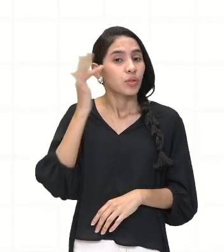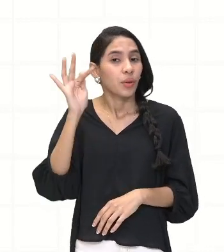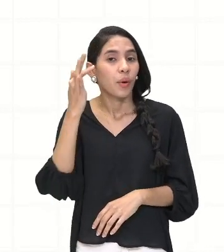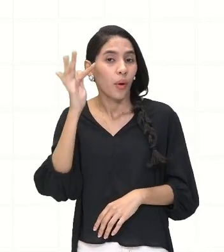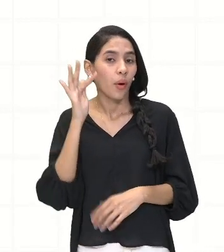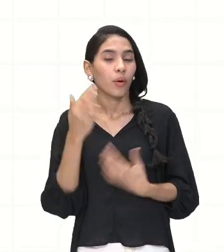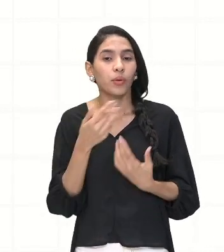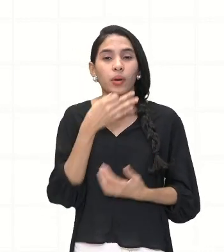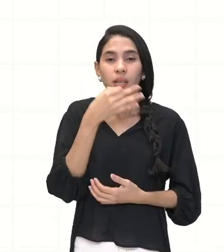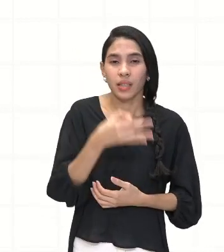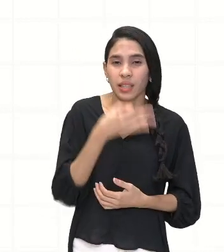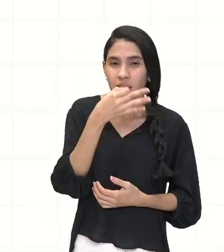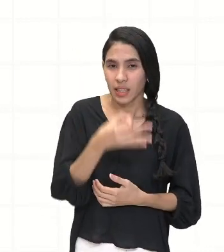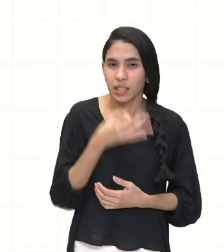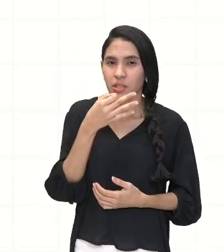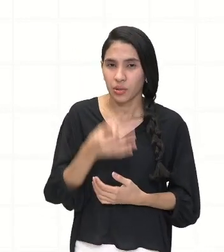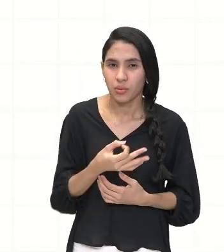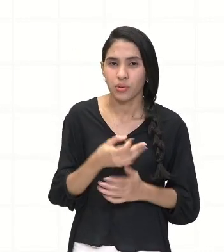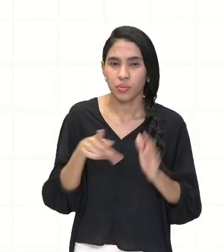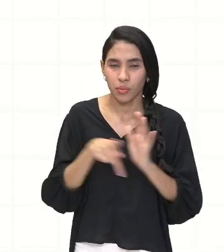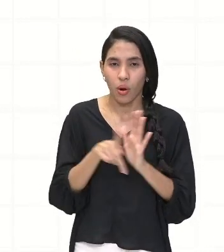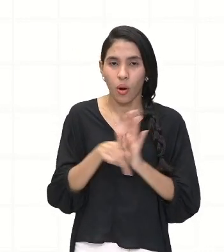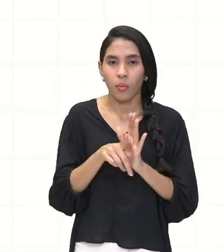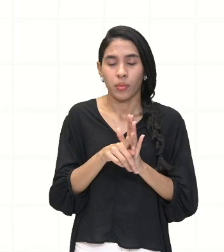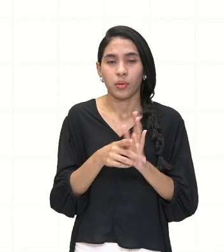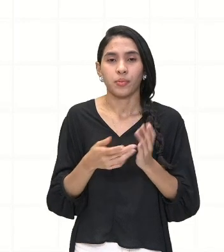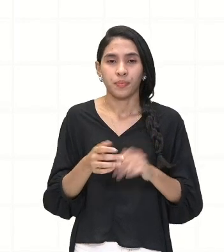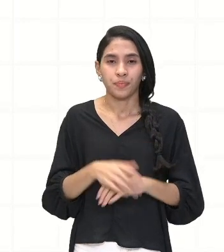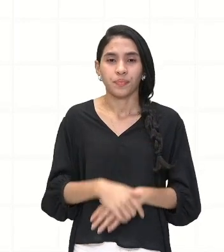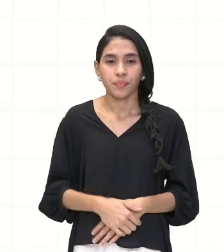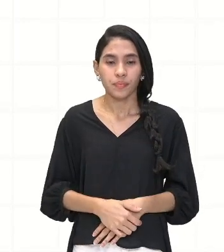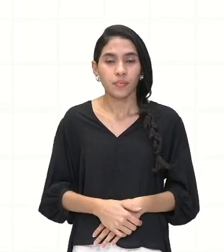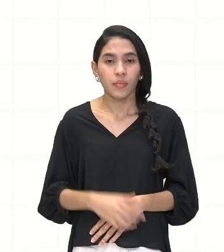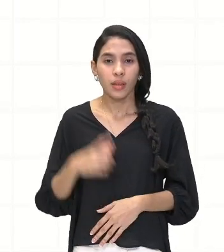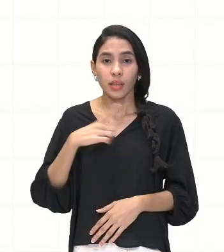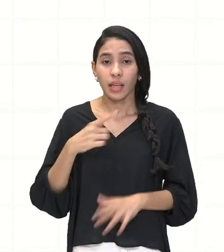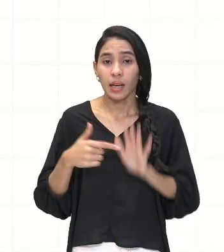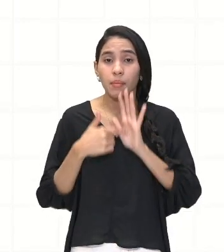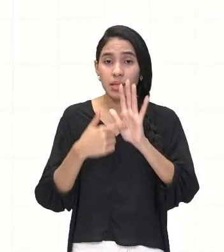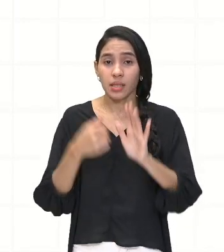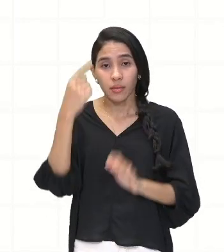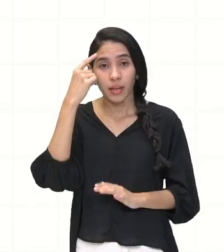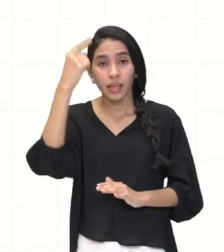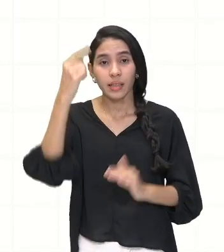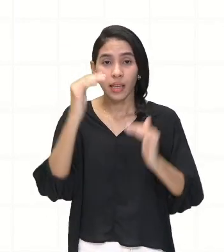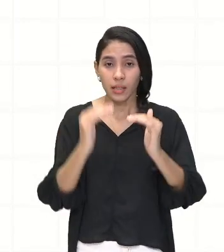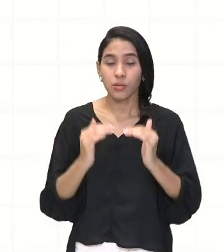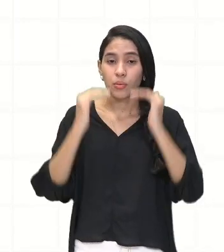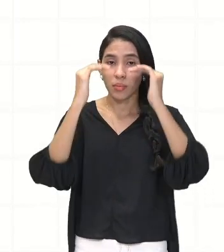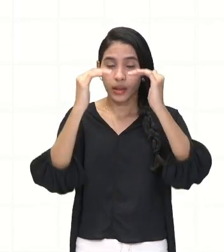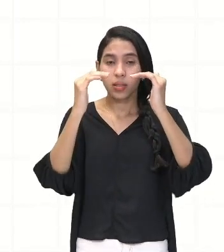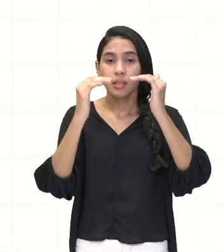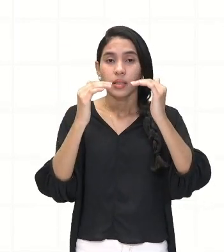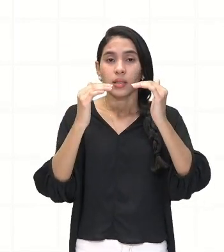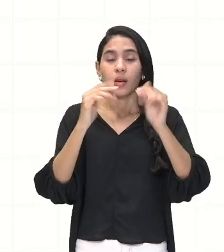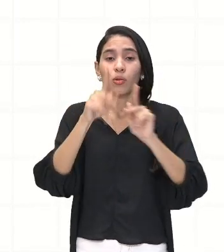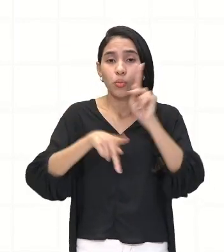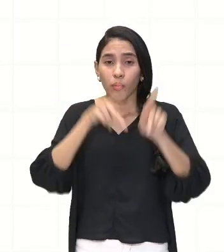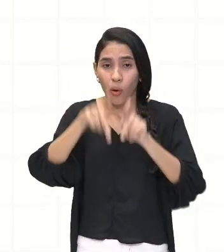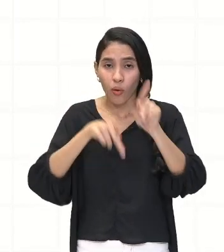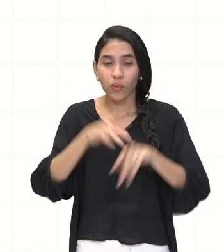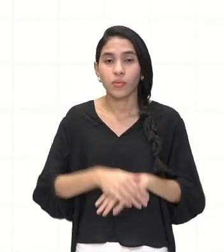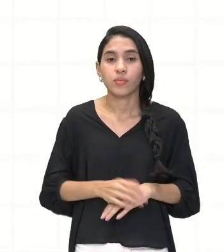eram críticos ferrenhos do absolutismo. Então, eles vêm com a ideia de soberania popular, eles vêm com a ideia